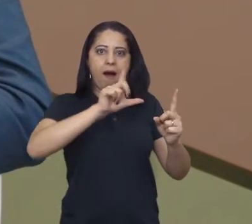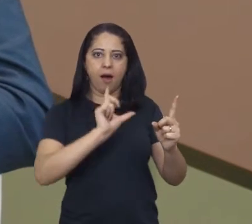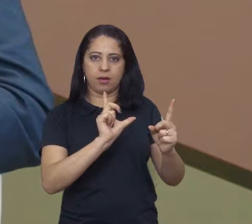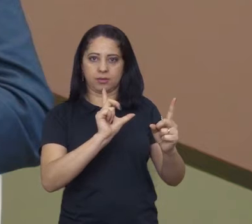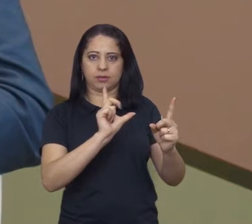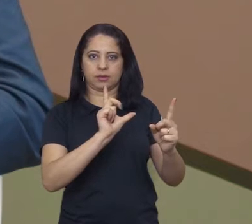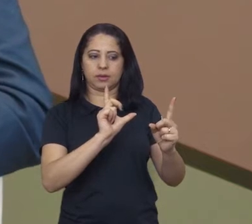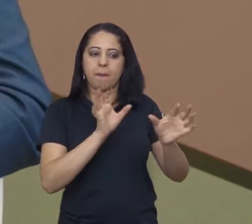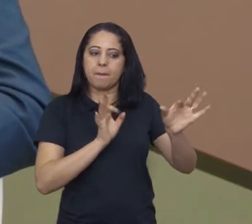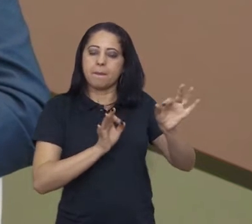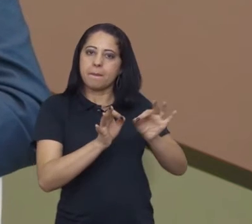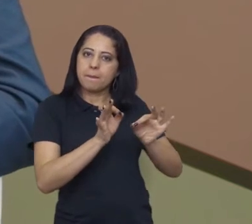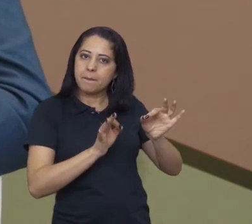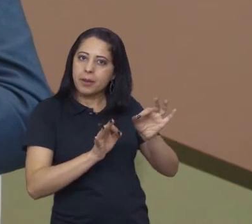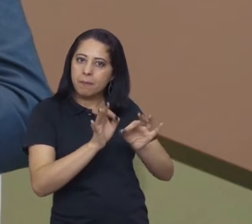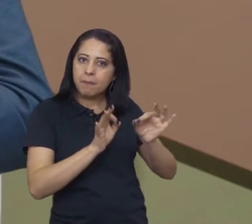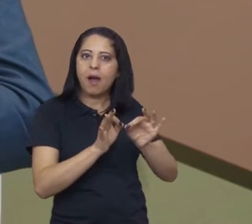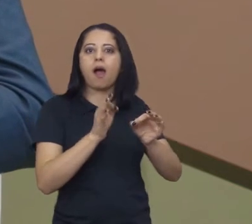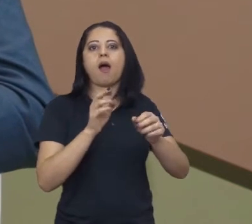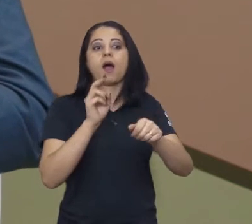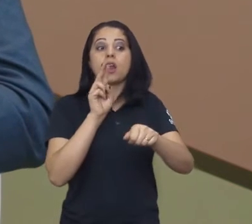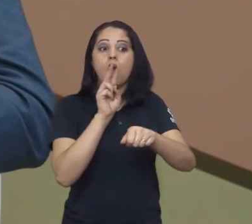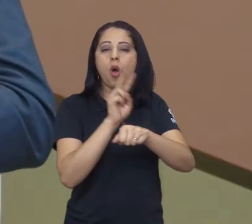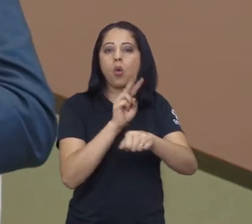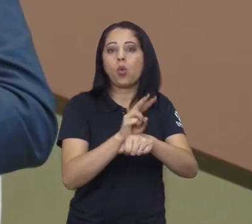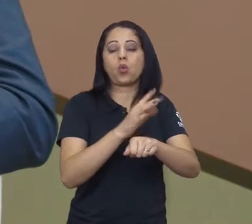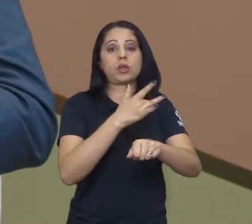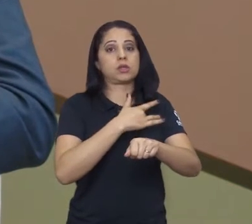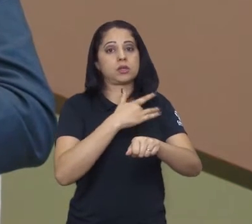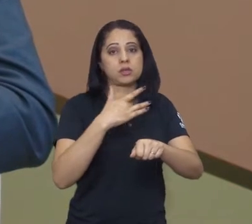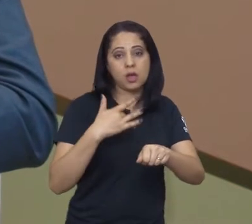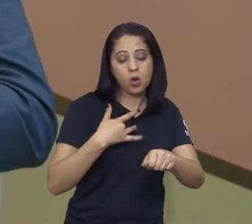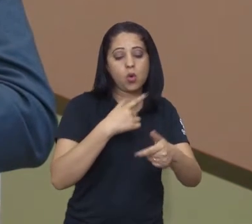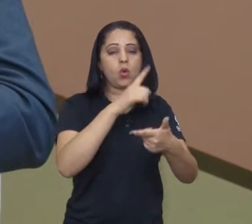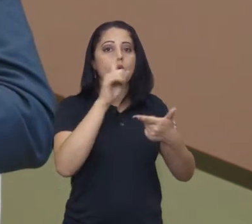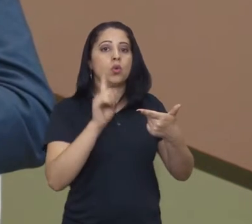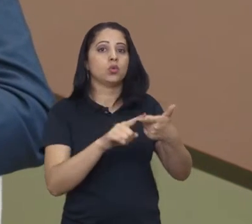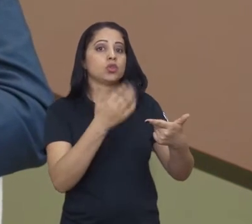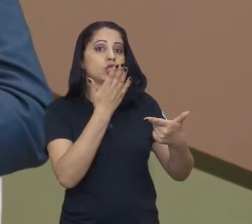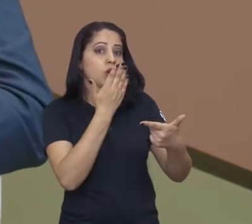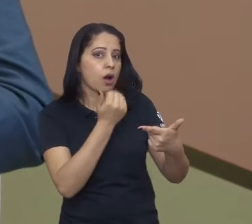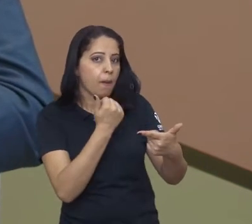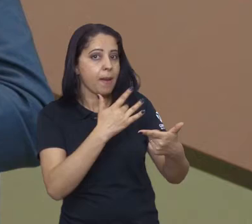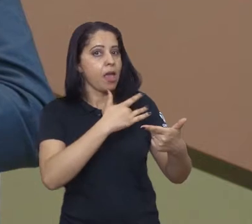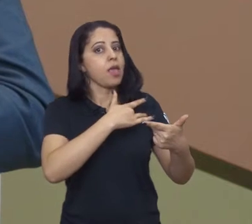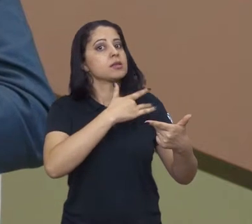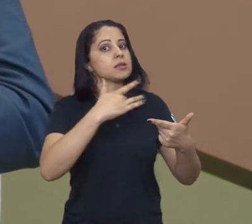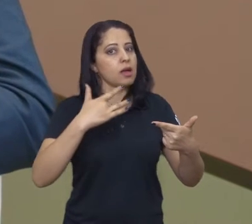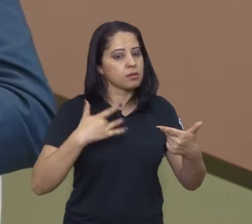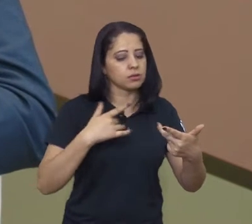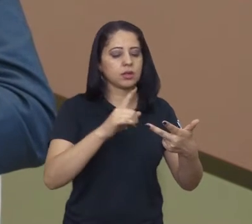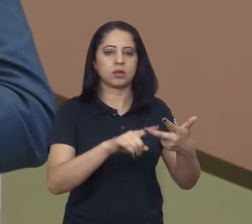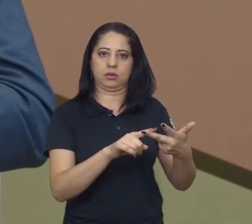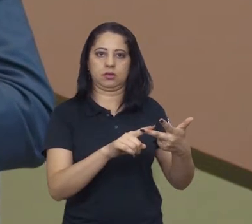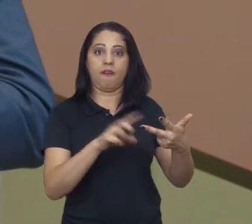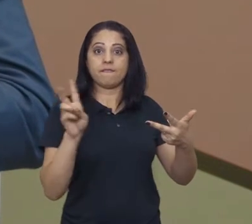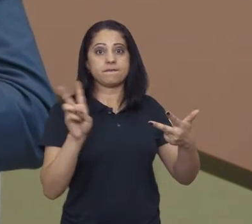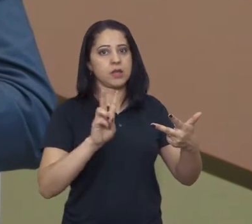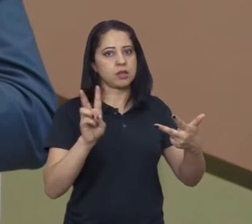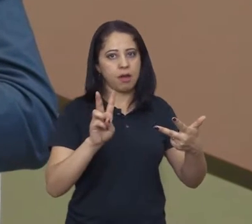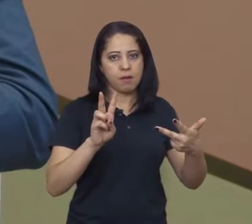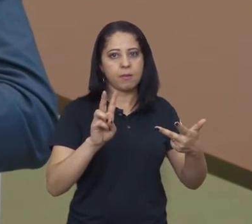fazem eles se preparam para isso para que possa ter uma boa gestação né uma boa alimentação uma boa